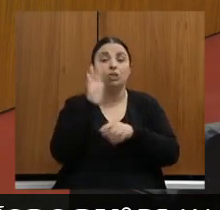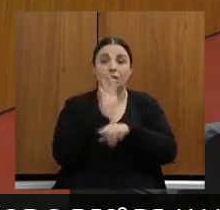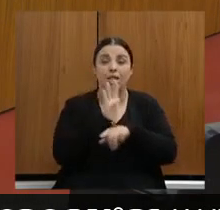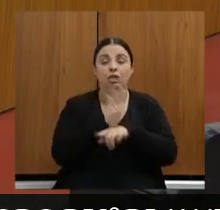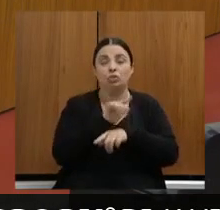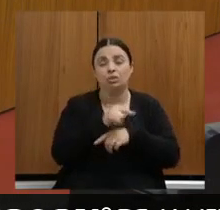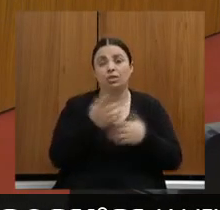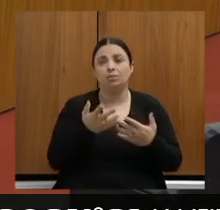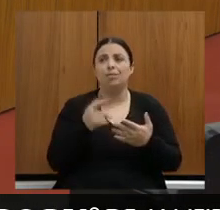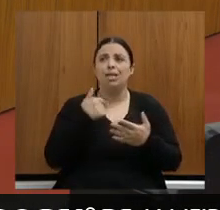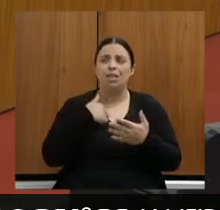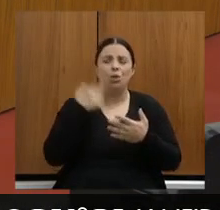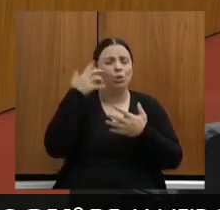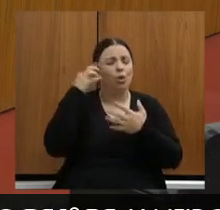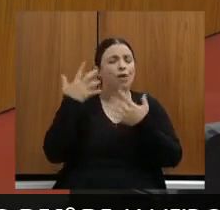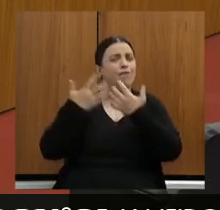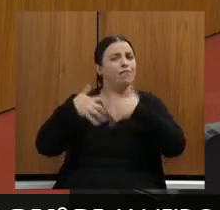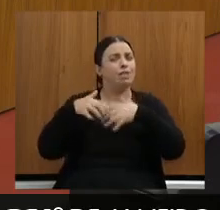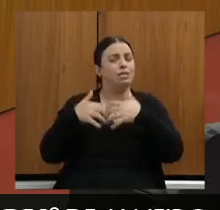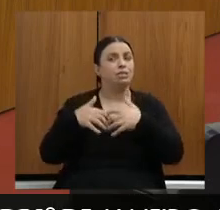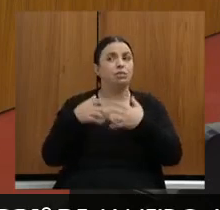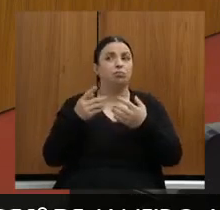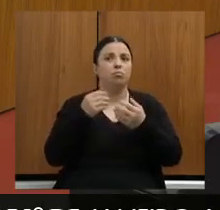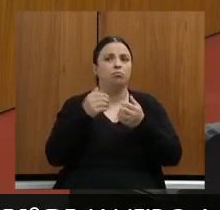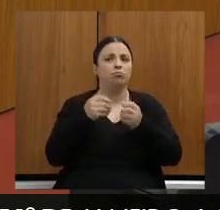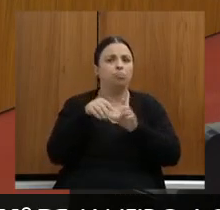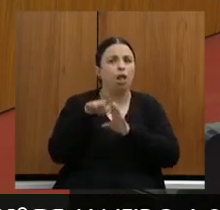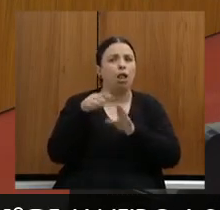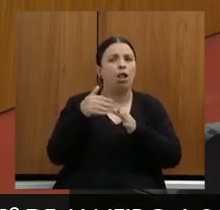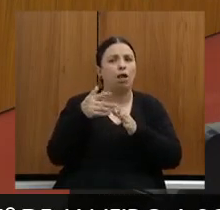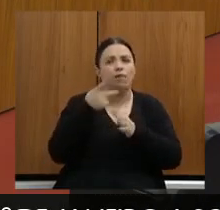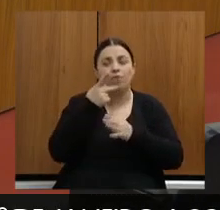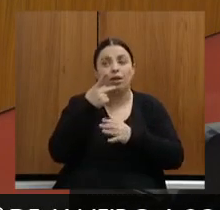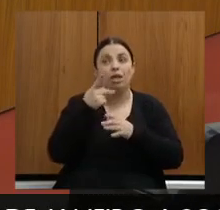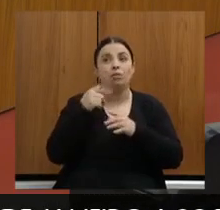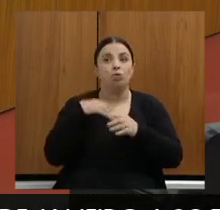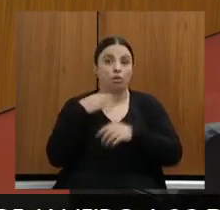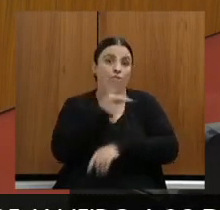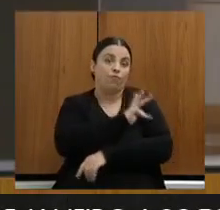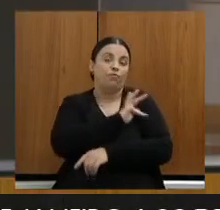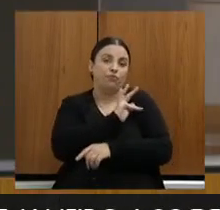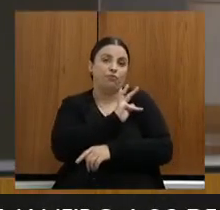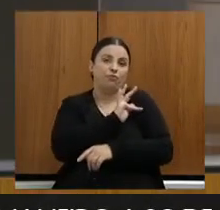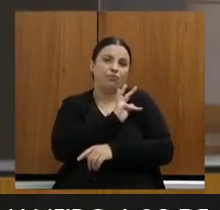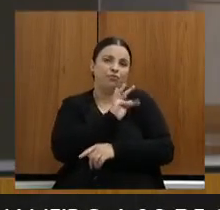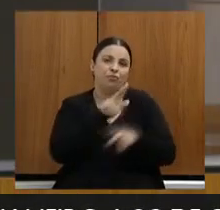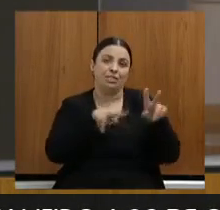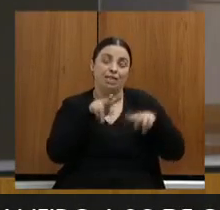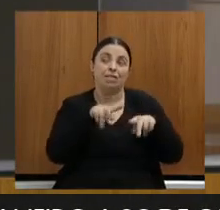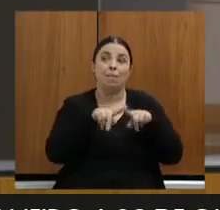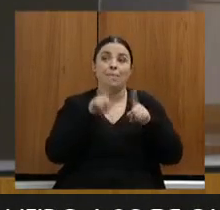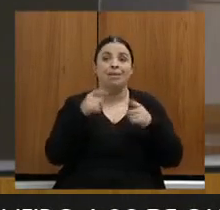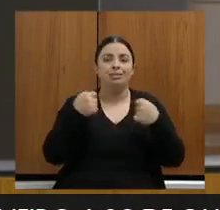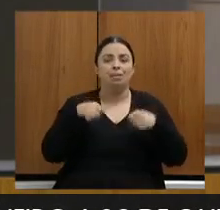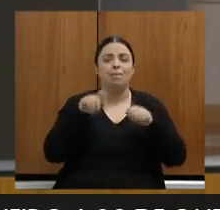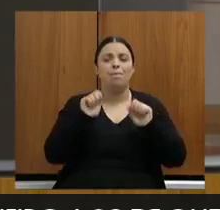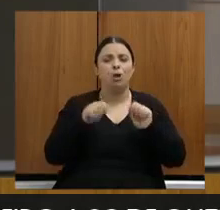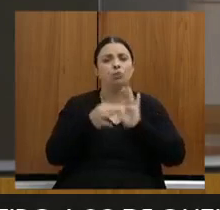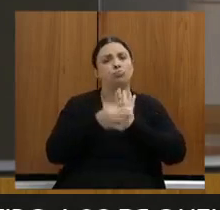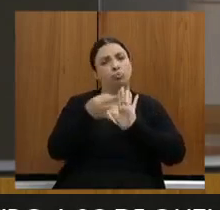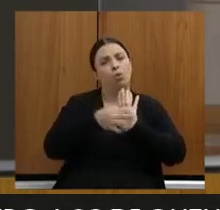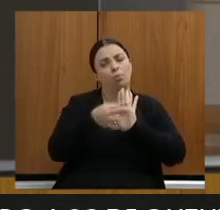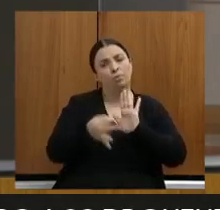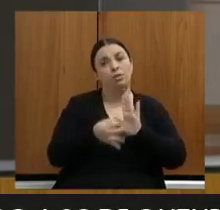começando a minha fala um pouco em reflexões e ideias que eu acho que aqui também a gente foi para fiscalizar mas nada nos impede também de fazer aqui algumas sugestões em que eu acho que